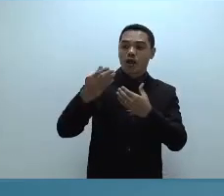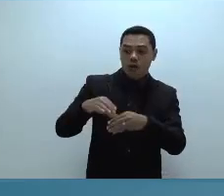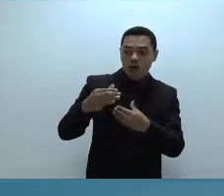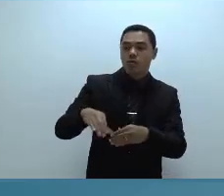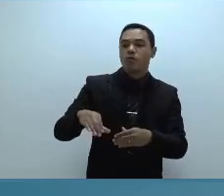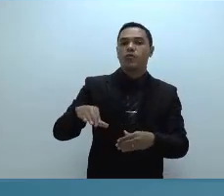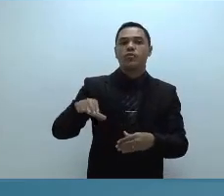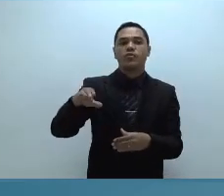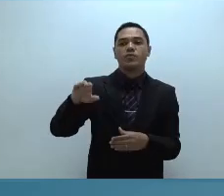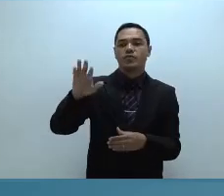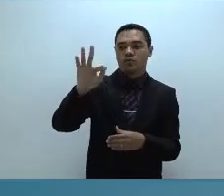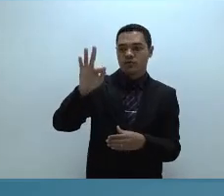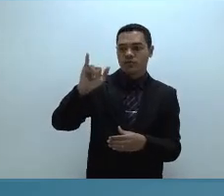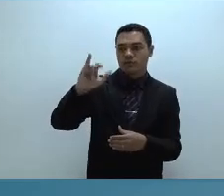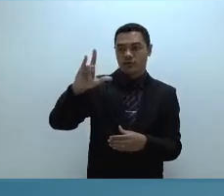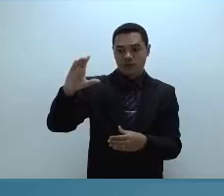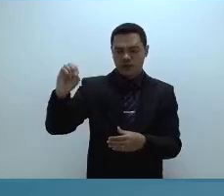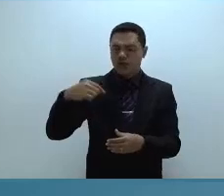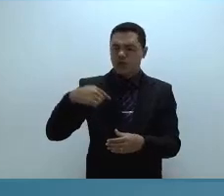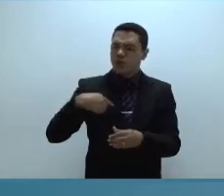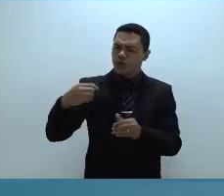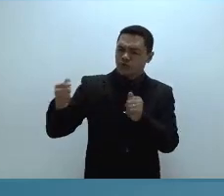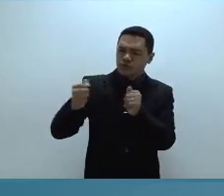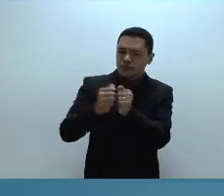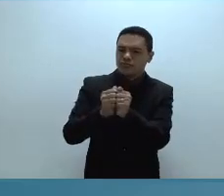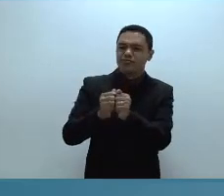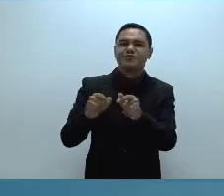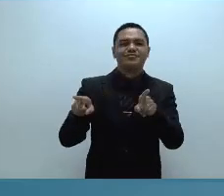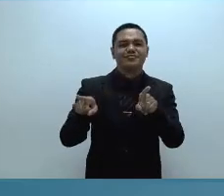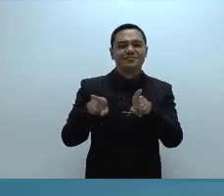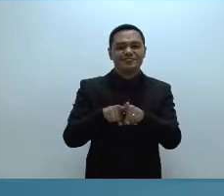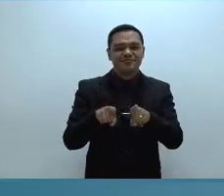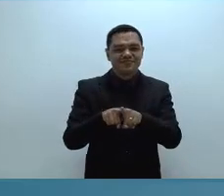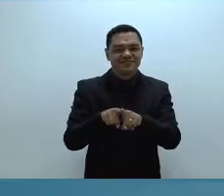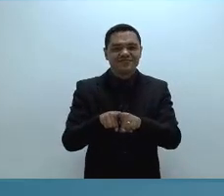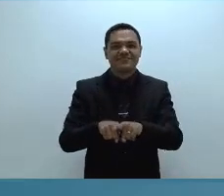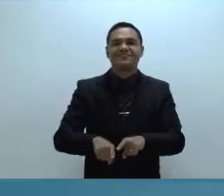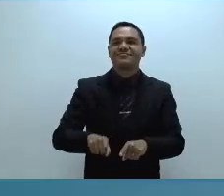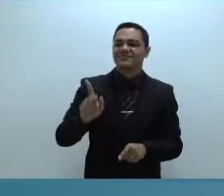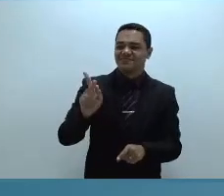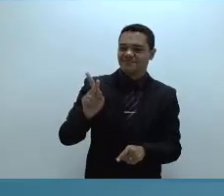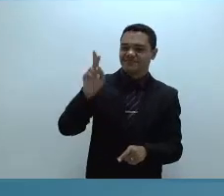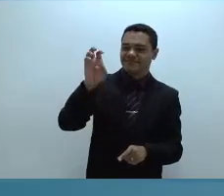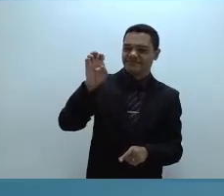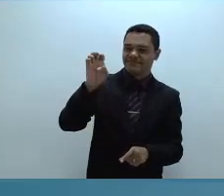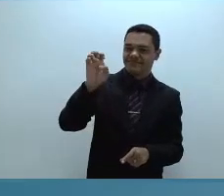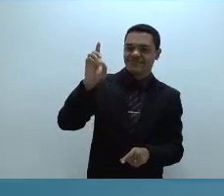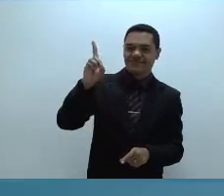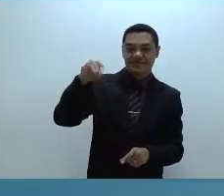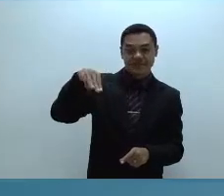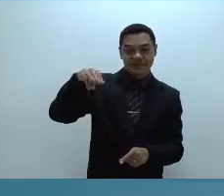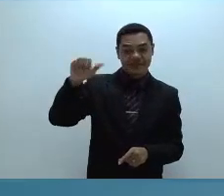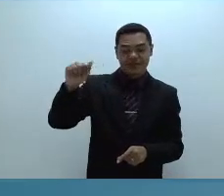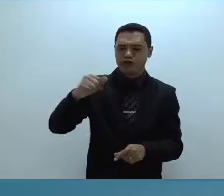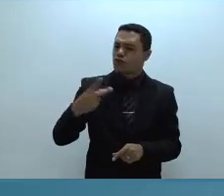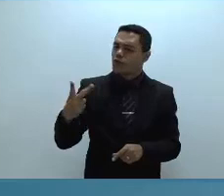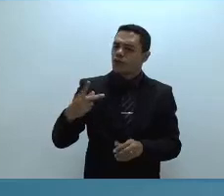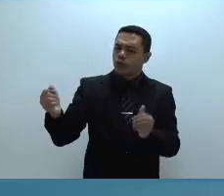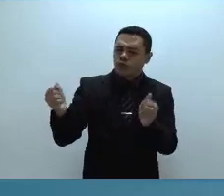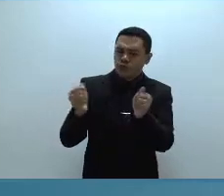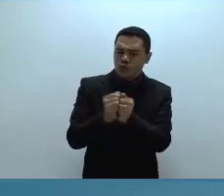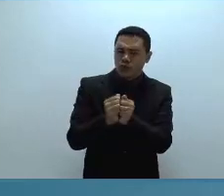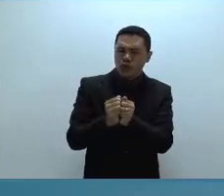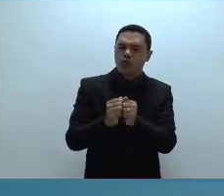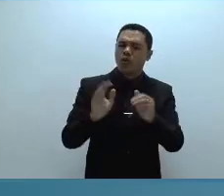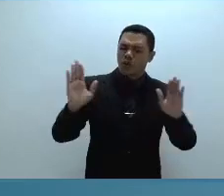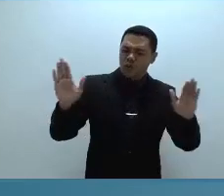direito privado, e a Kedma hoje trabalhamos juntos lá na segunda turma do penal. E fico muito feliz